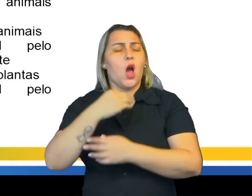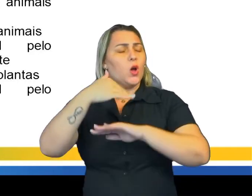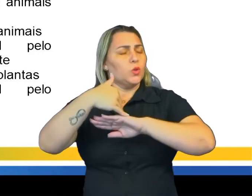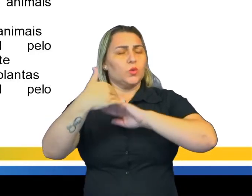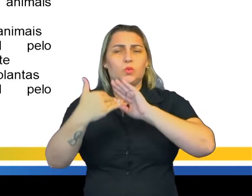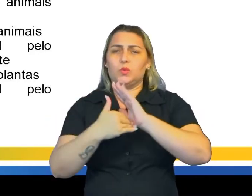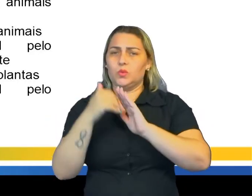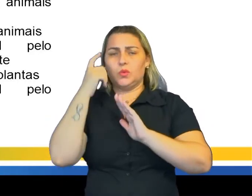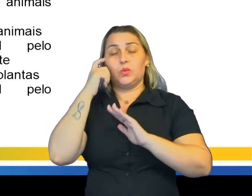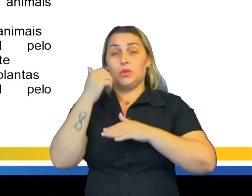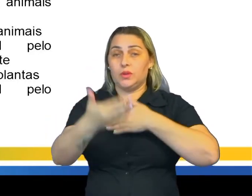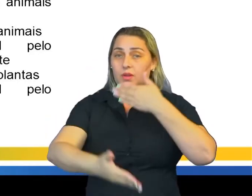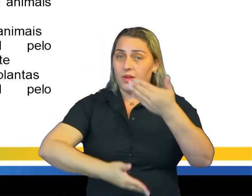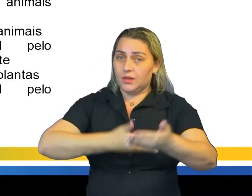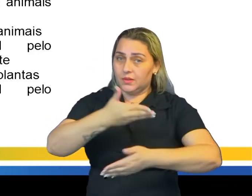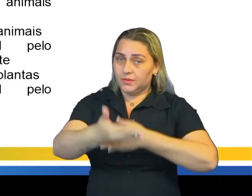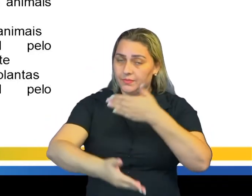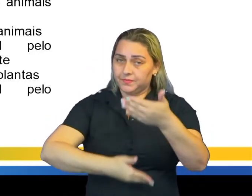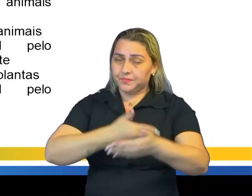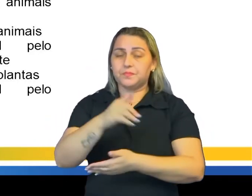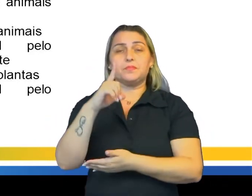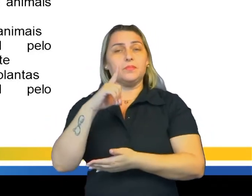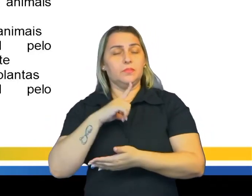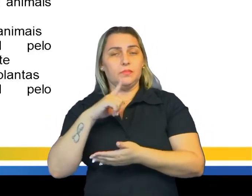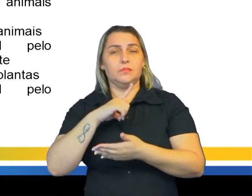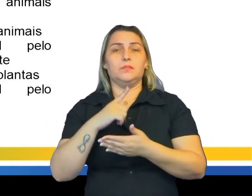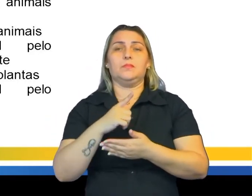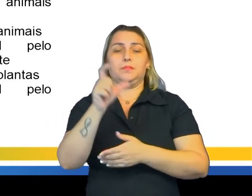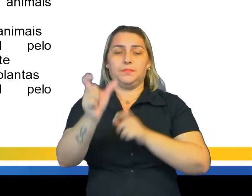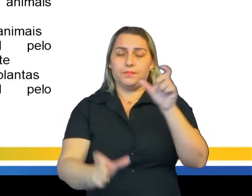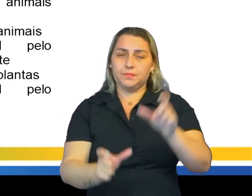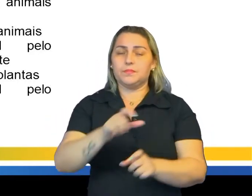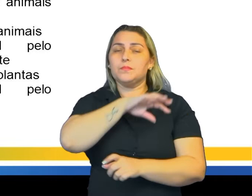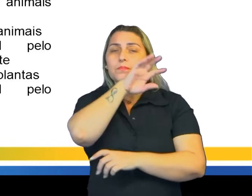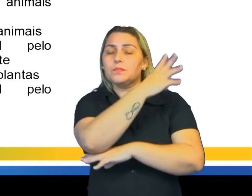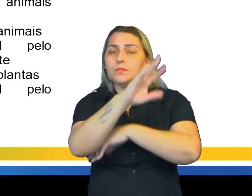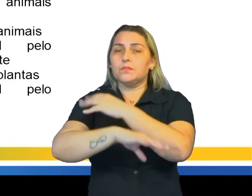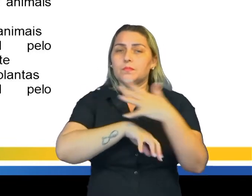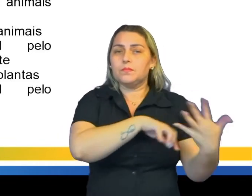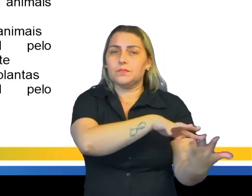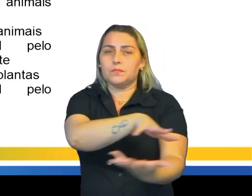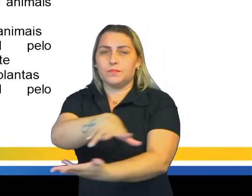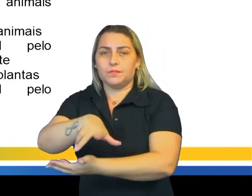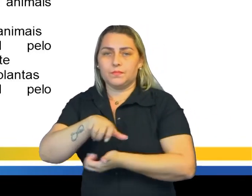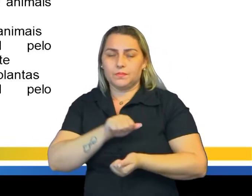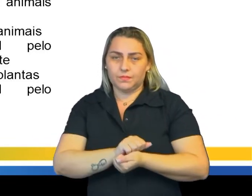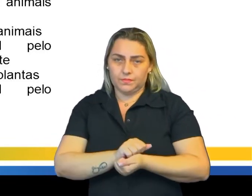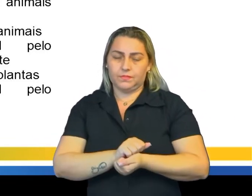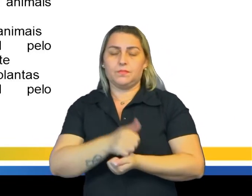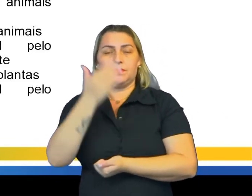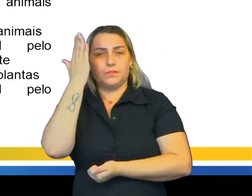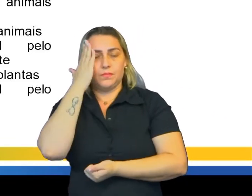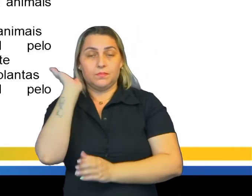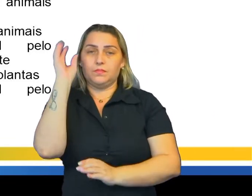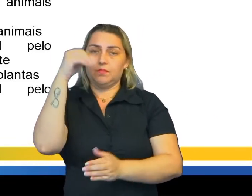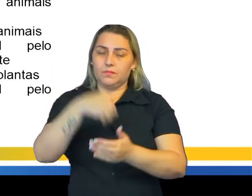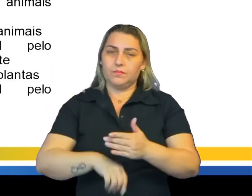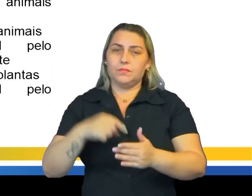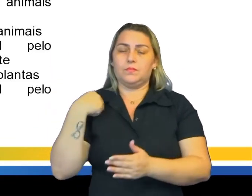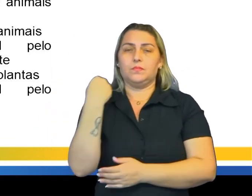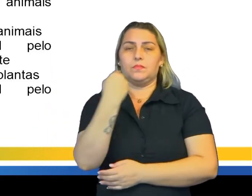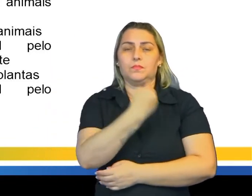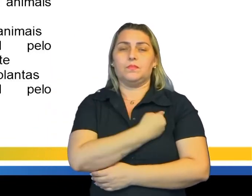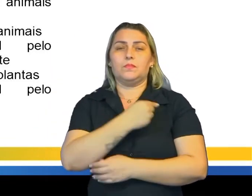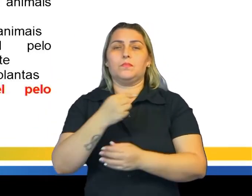todo o relacionamento que existe entre todos os seres que estão compreendidos dentro do